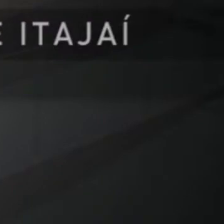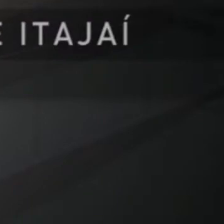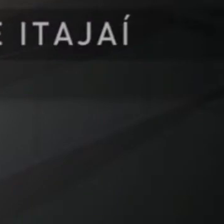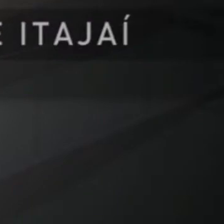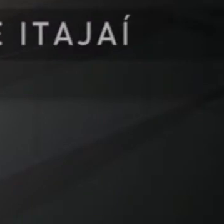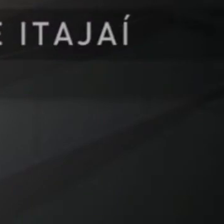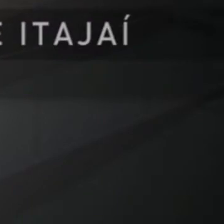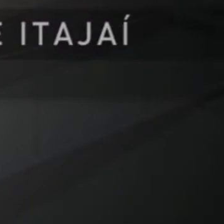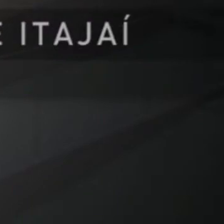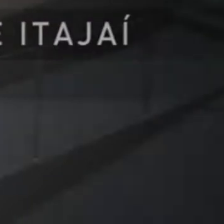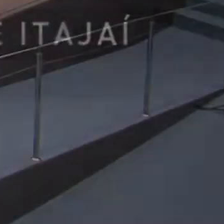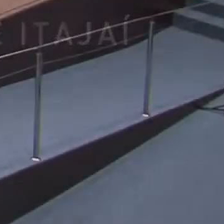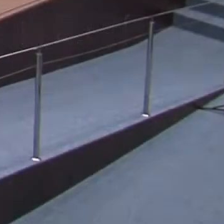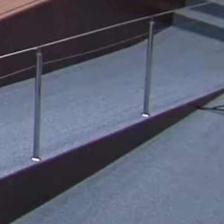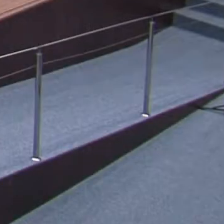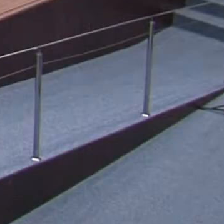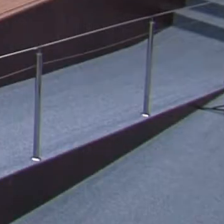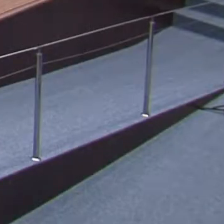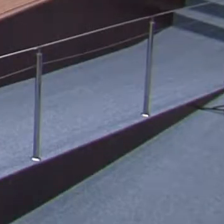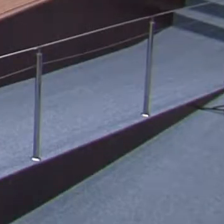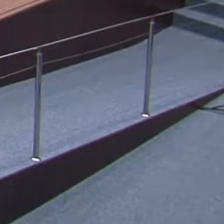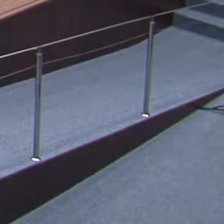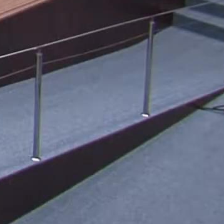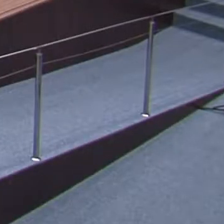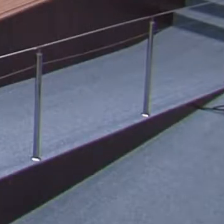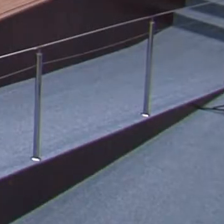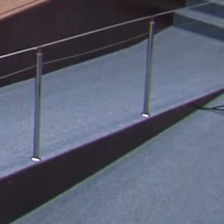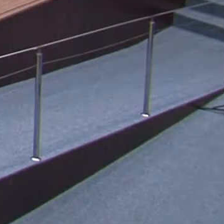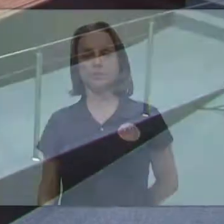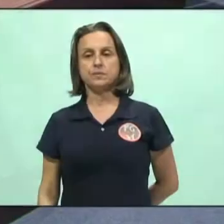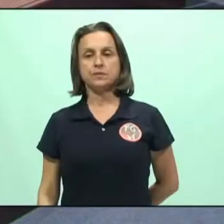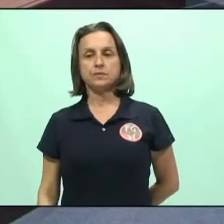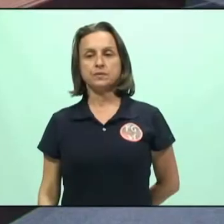a presença dos trabalhos